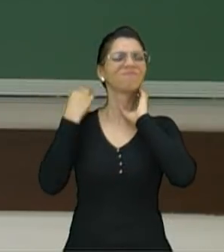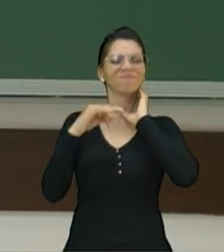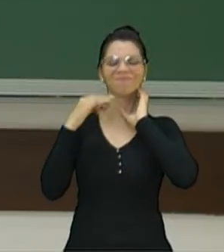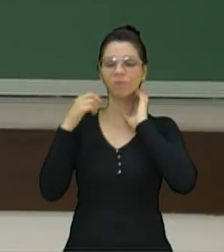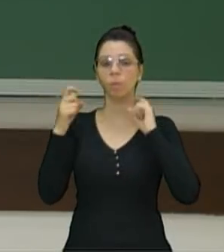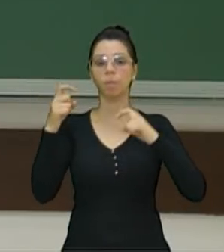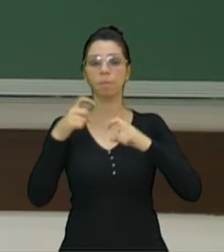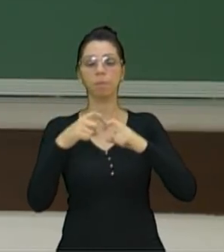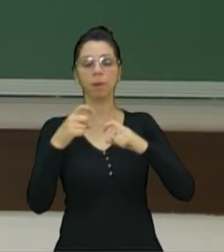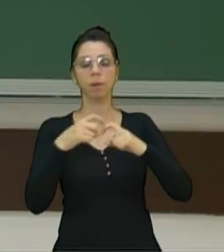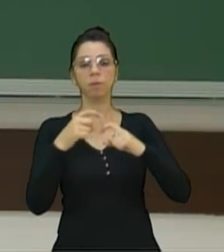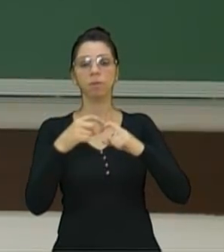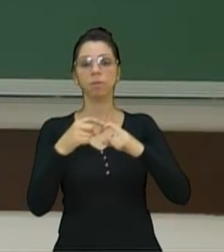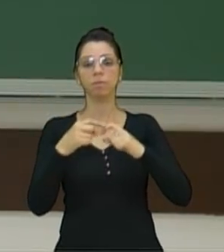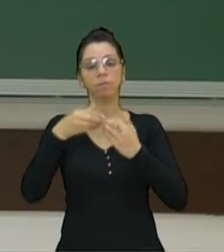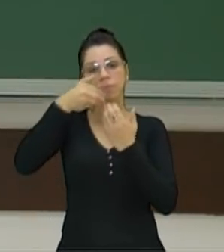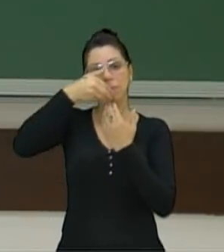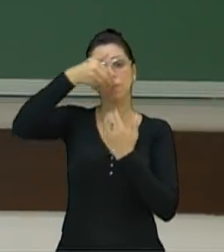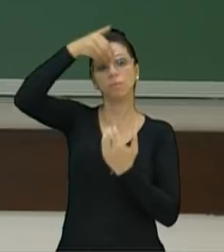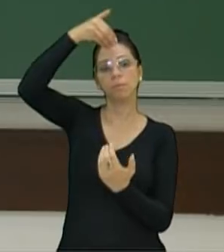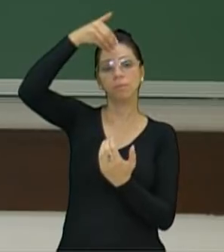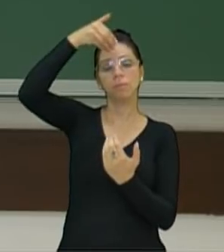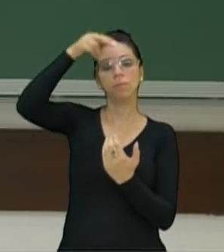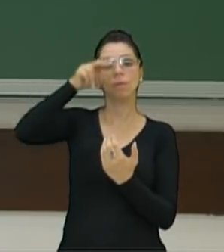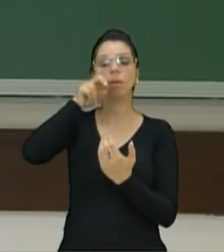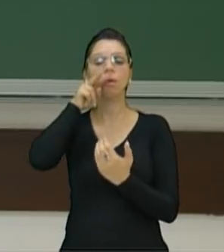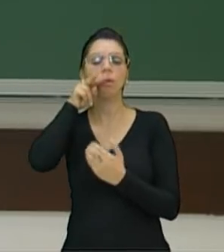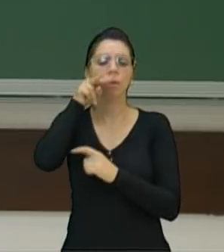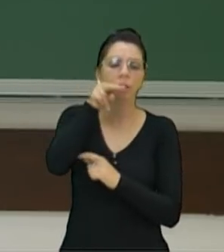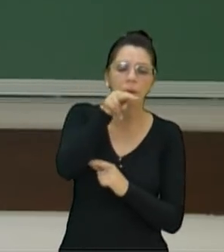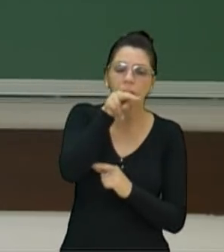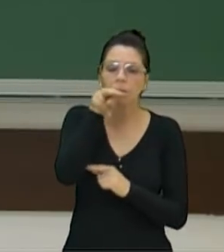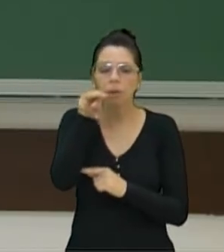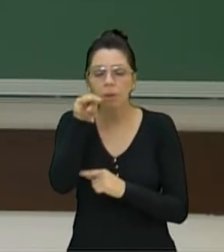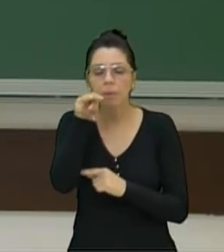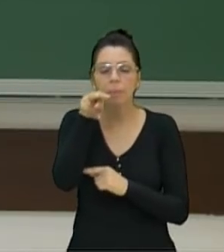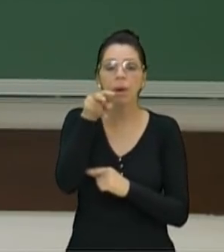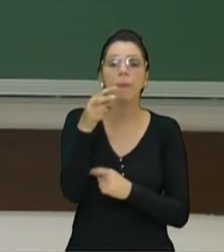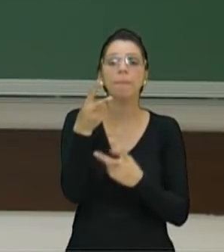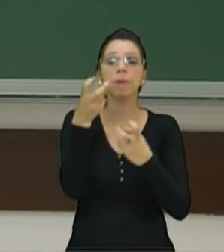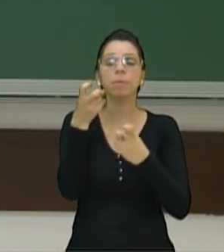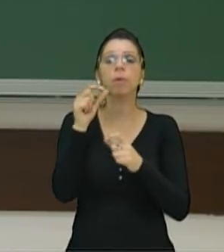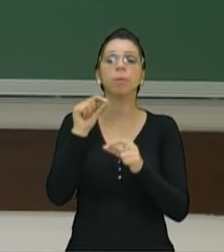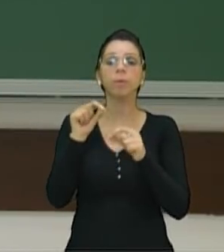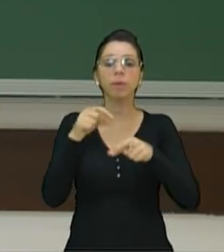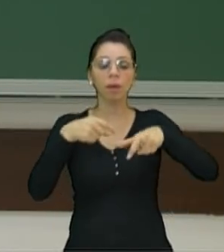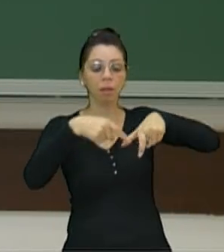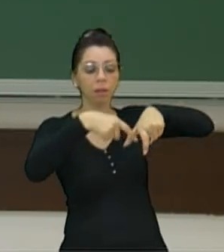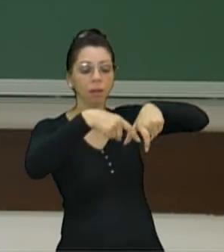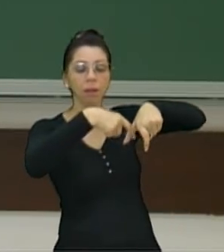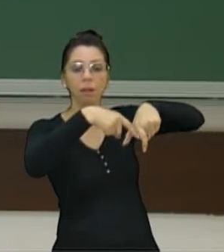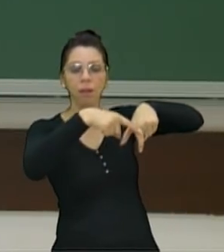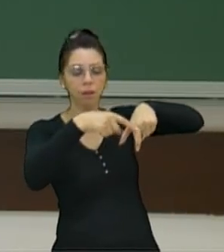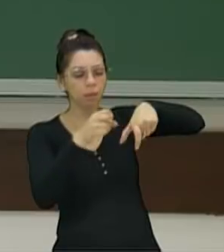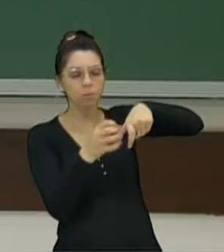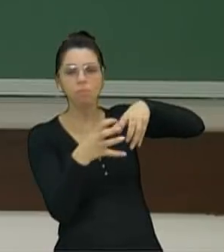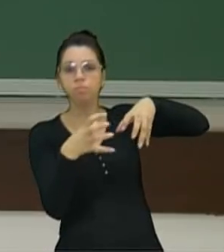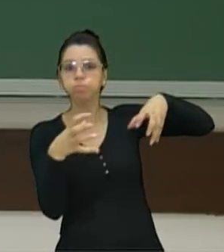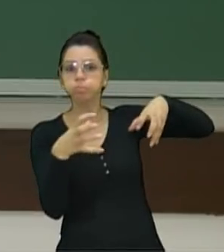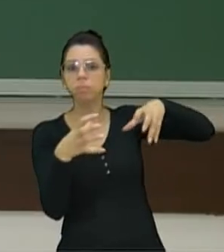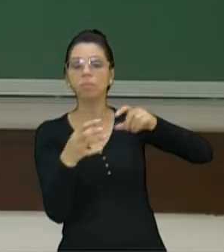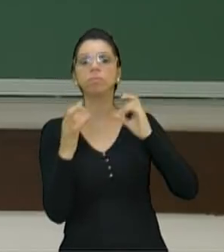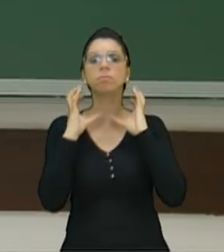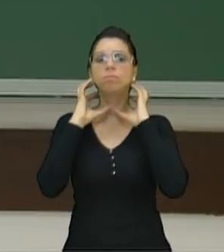para abrir, né? Coloca aquele palito, é para ele observar, para ver se essas amígdalas estão inchadas, inflamadas. E se